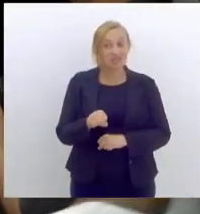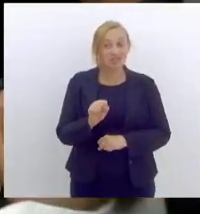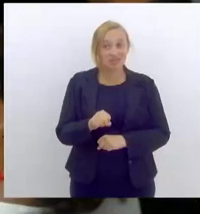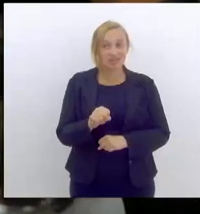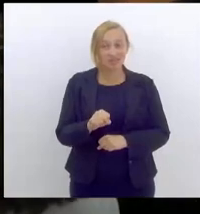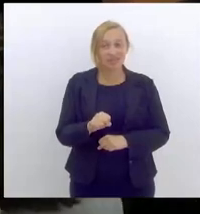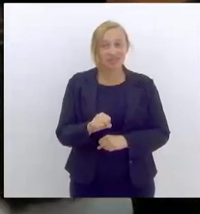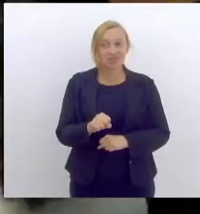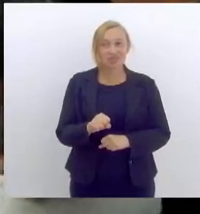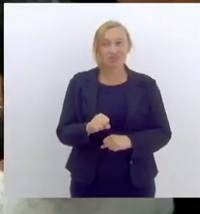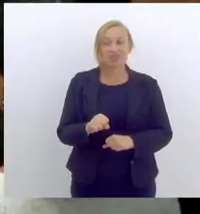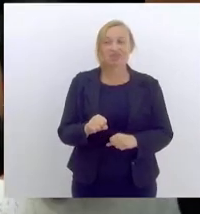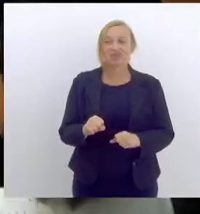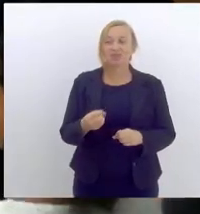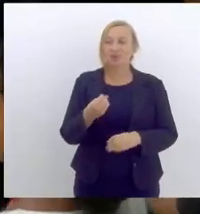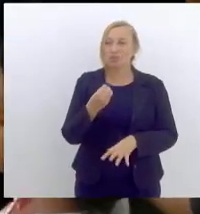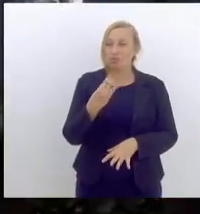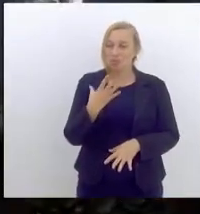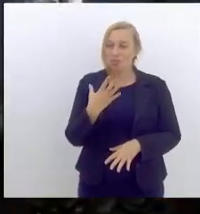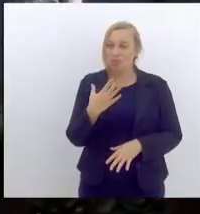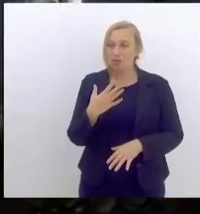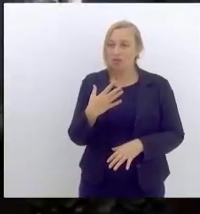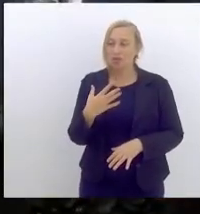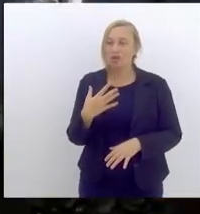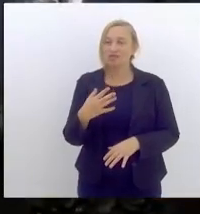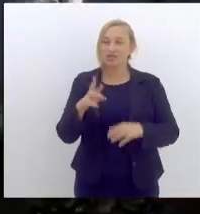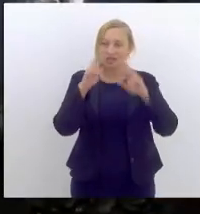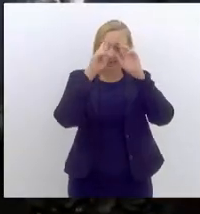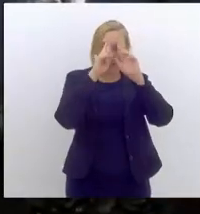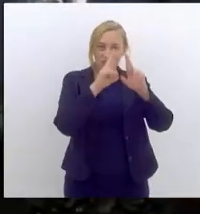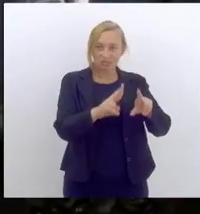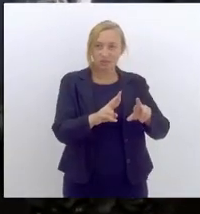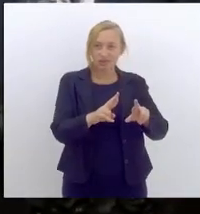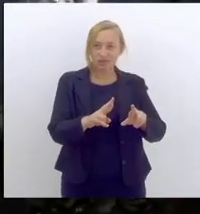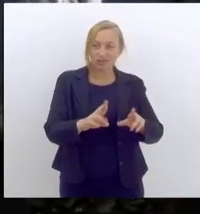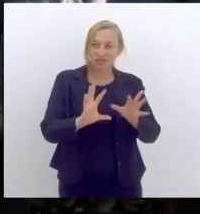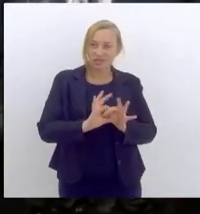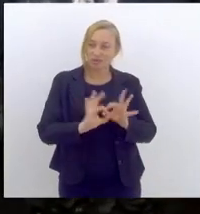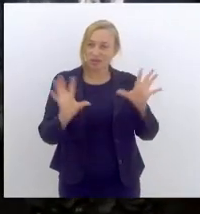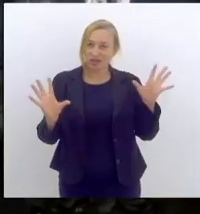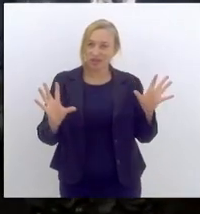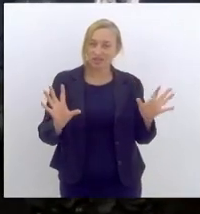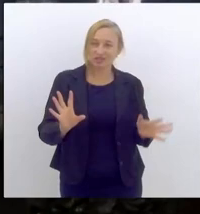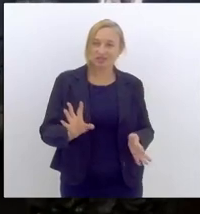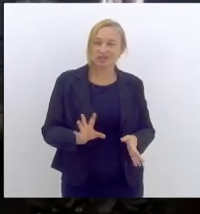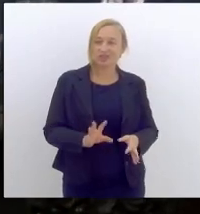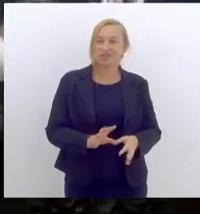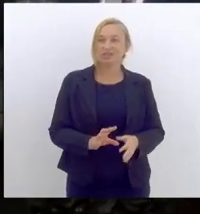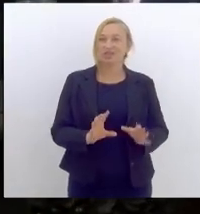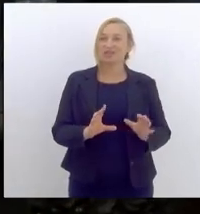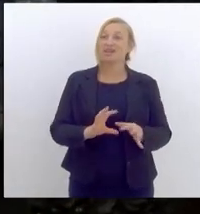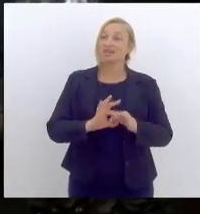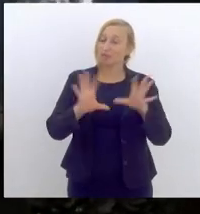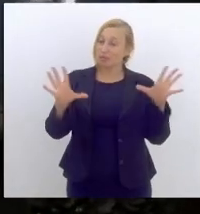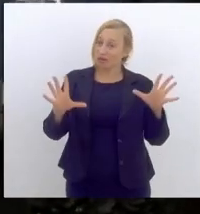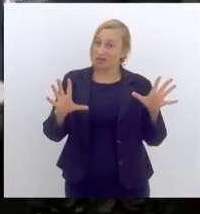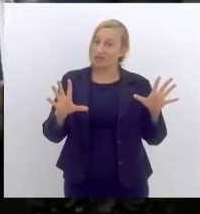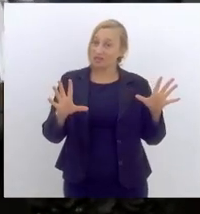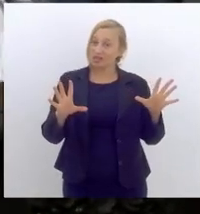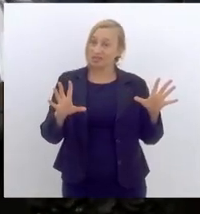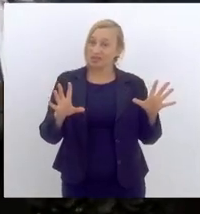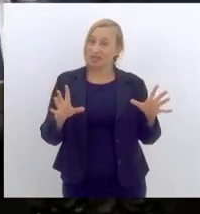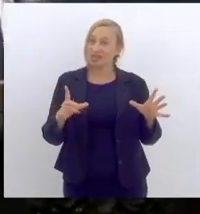forma construtiva, de forma responsável e de forma democrática. A democracia supõe a